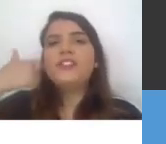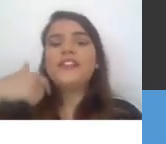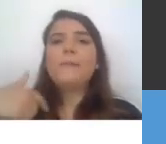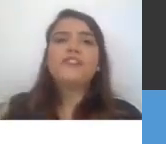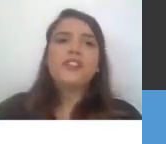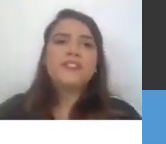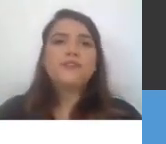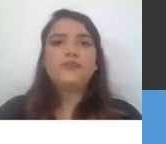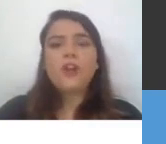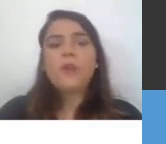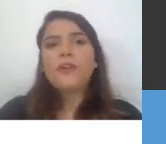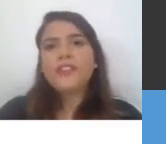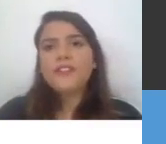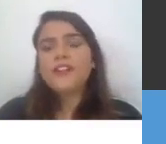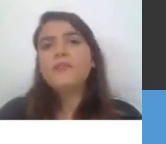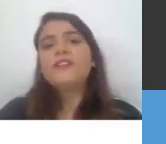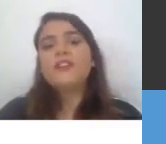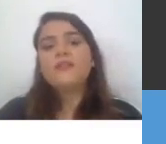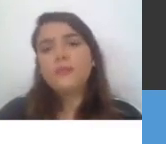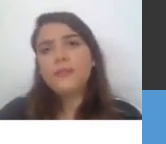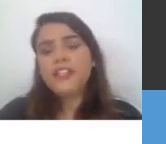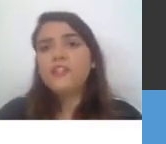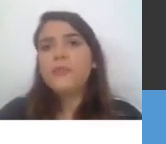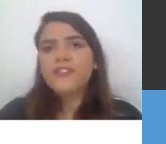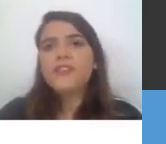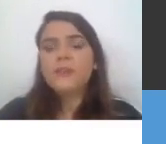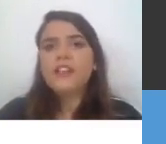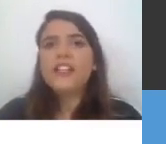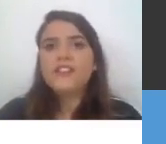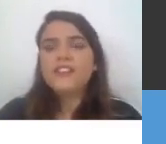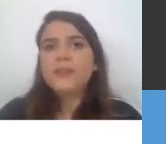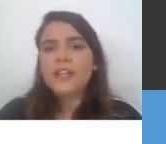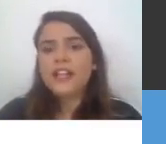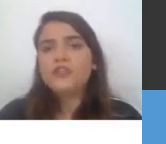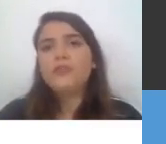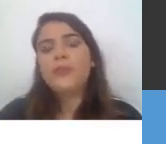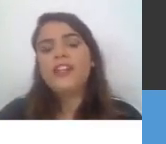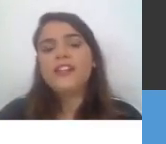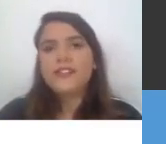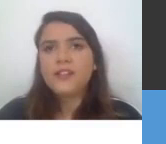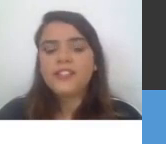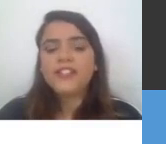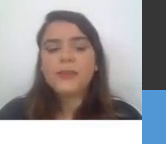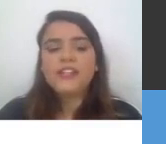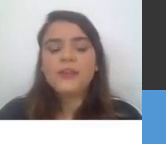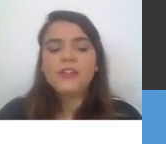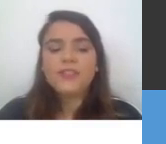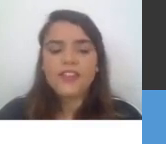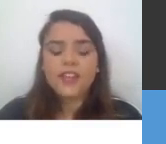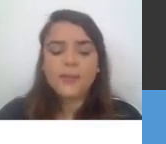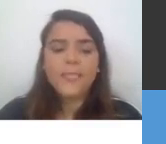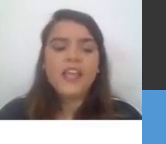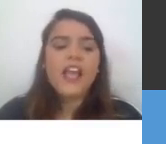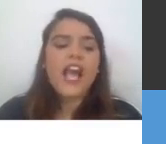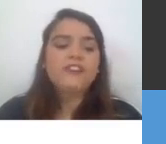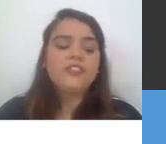utilizar máscara cirúrgica como proteção são medidas de prevenção também que devem ser disseminadas no momento da realização desse tratamento diretamente